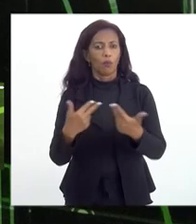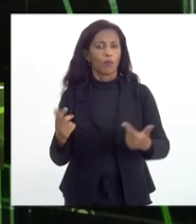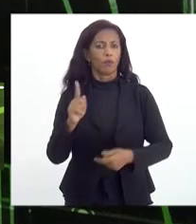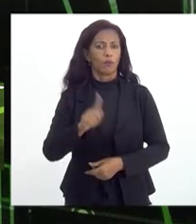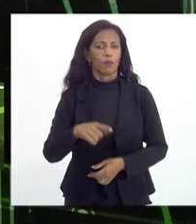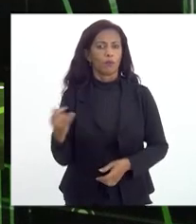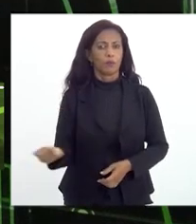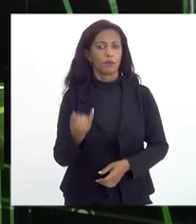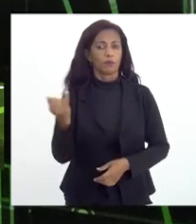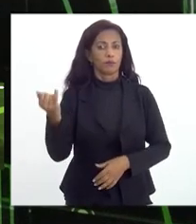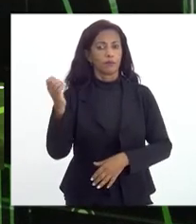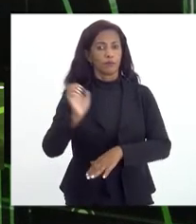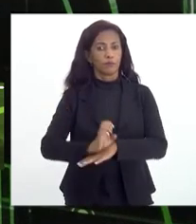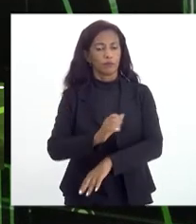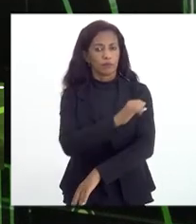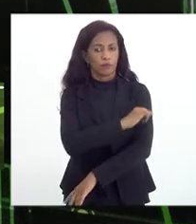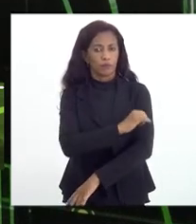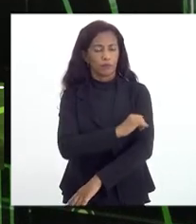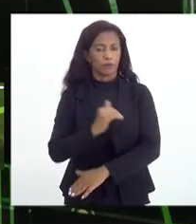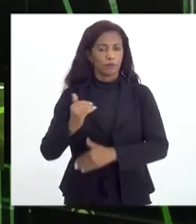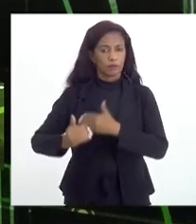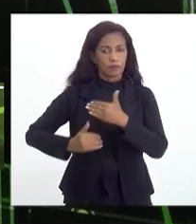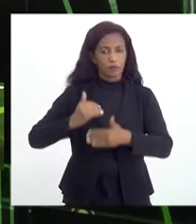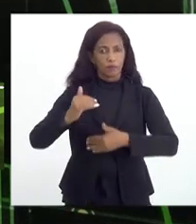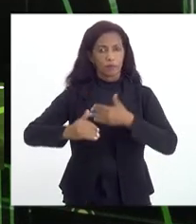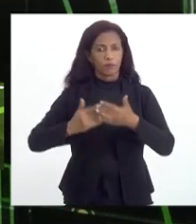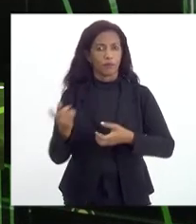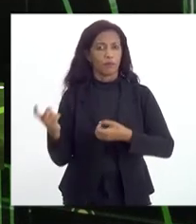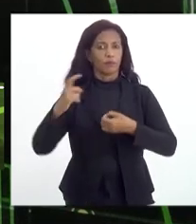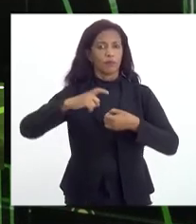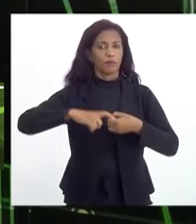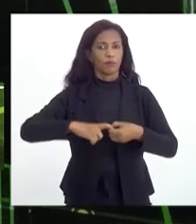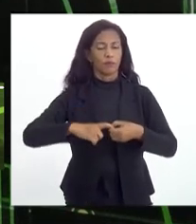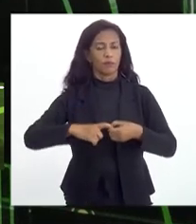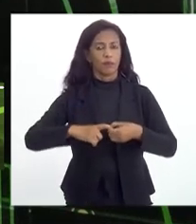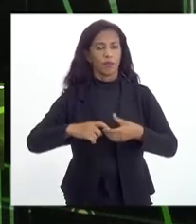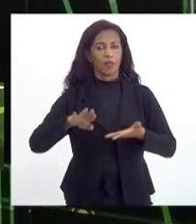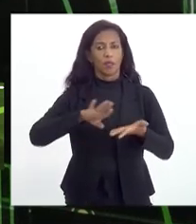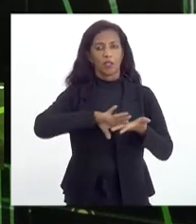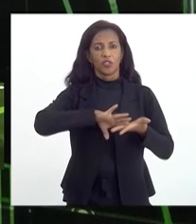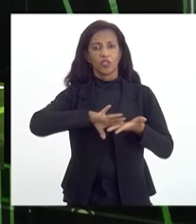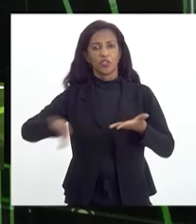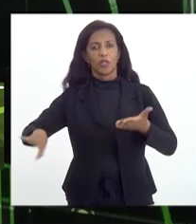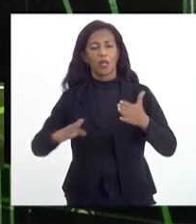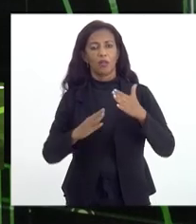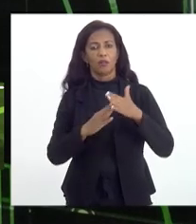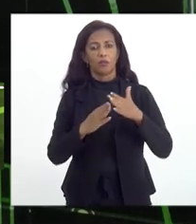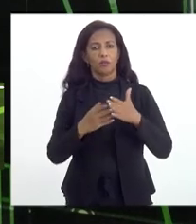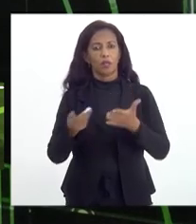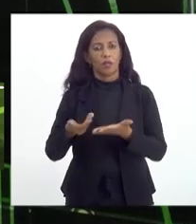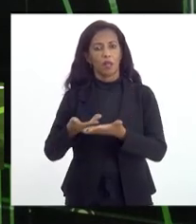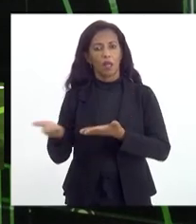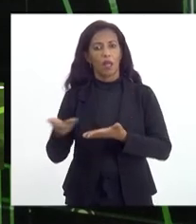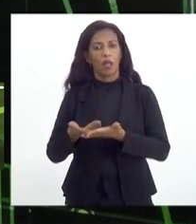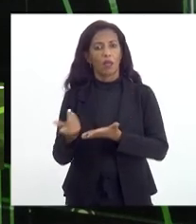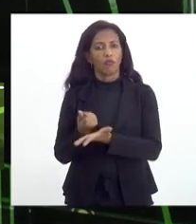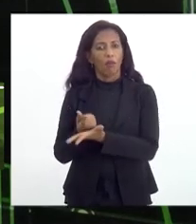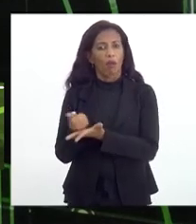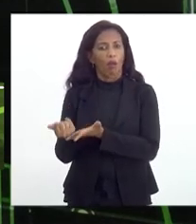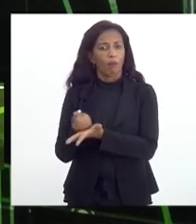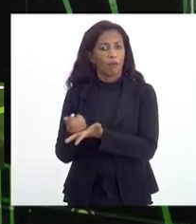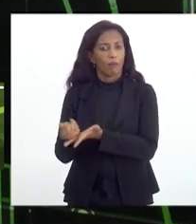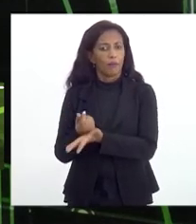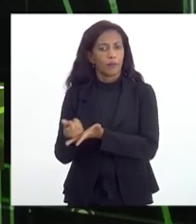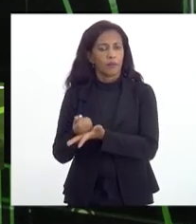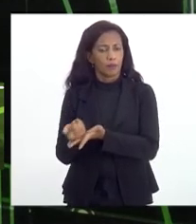importante para o Rio de Janeiro retomar o desenvolvimento, que é excluir do teto de gastos as despesas de capital, que são